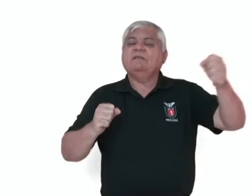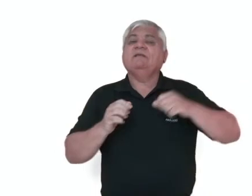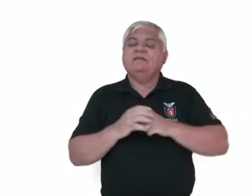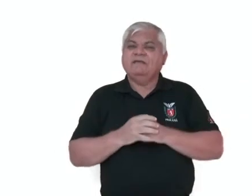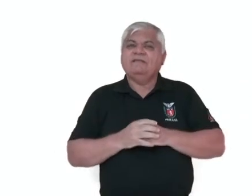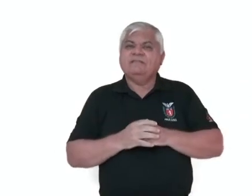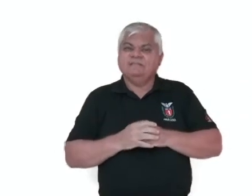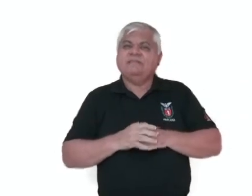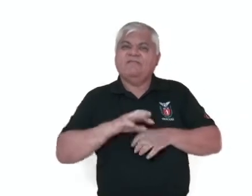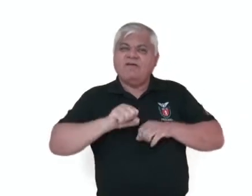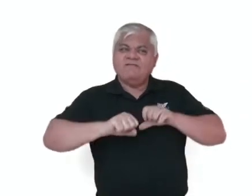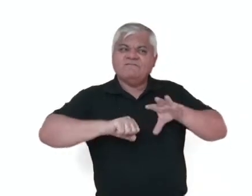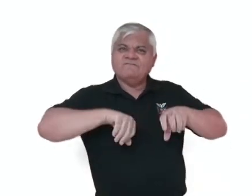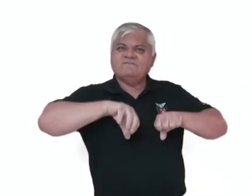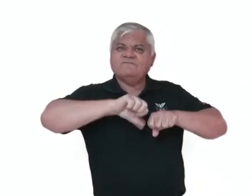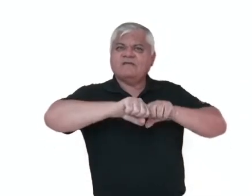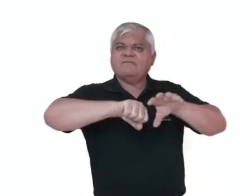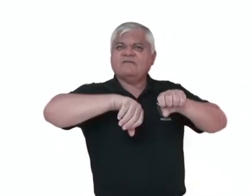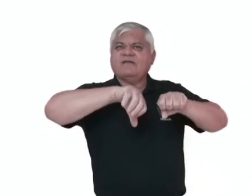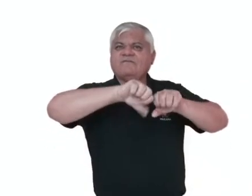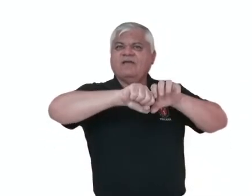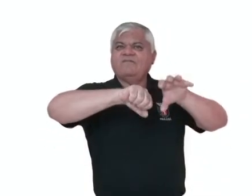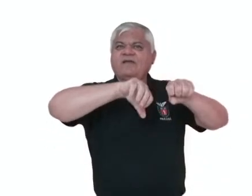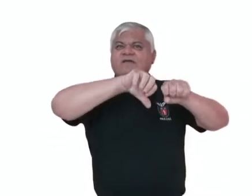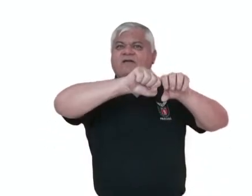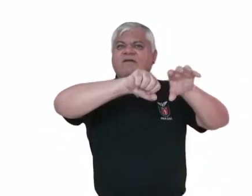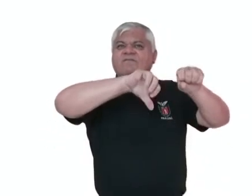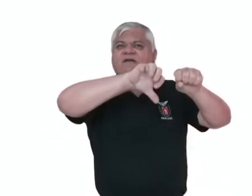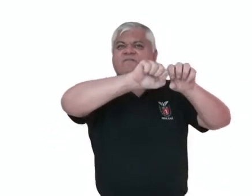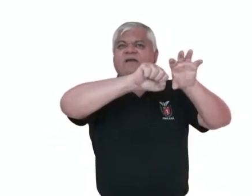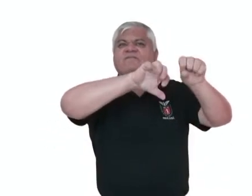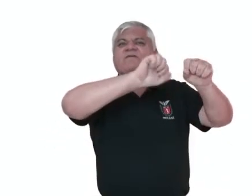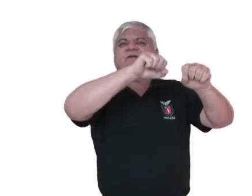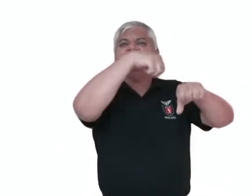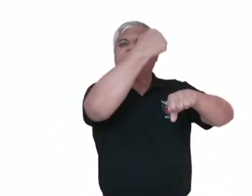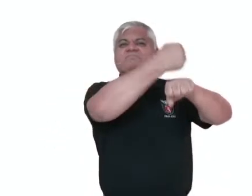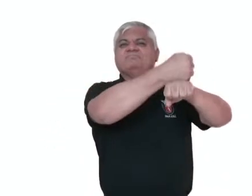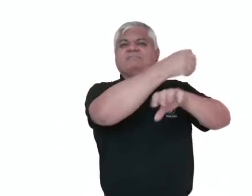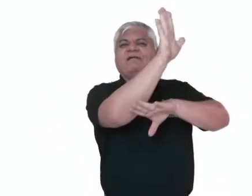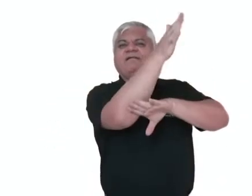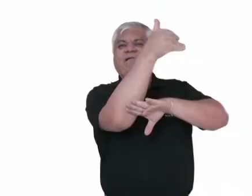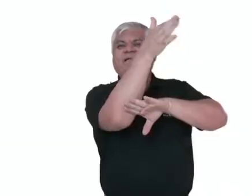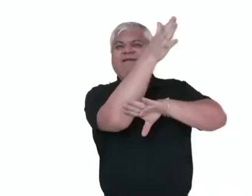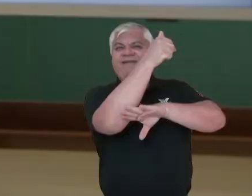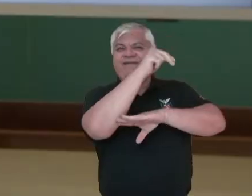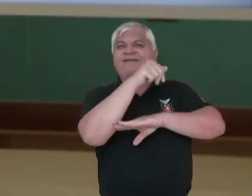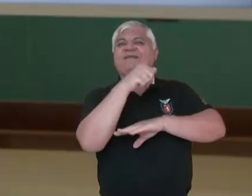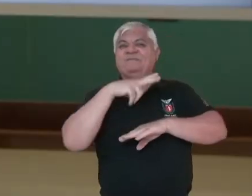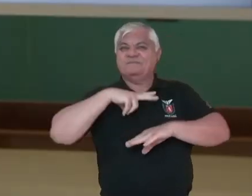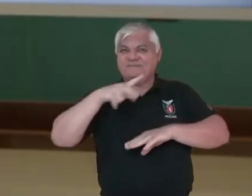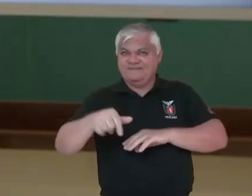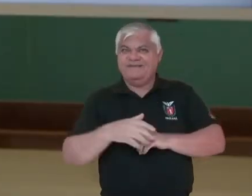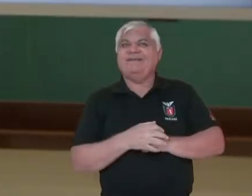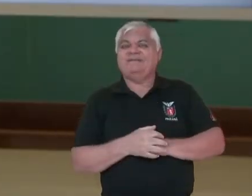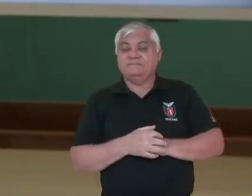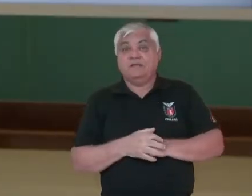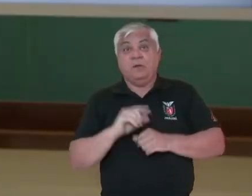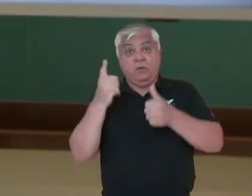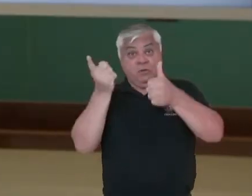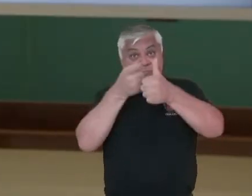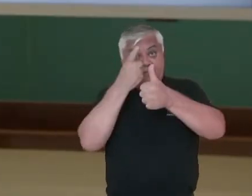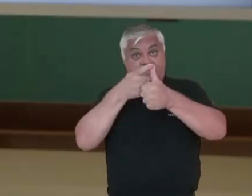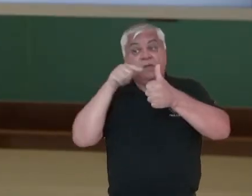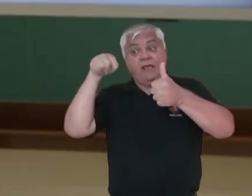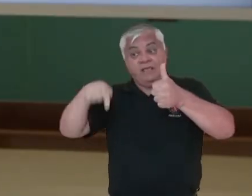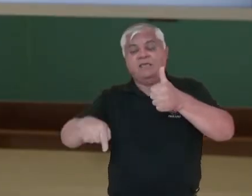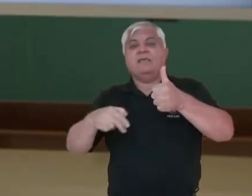a exploração de recursos e o avanço para o interior. Então, saindo, primeiro eles se concentraram no litoral,